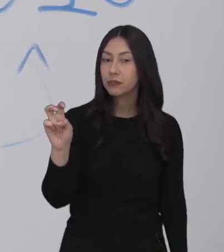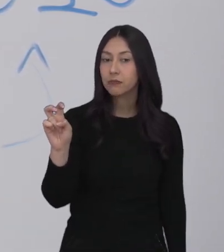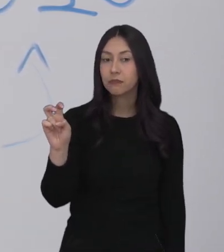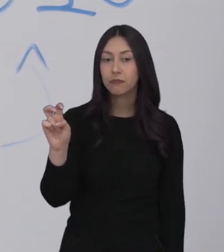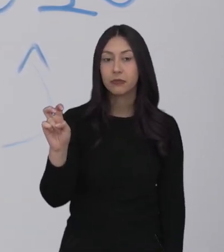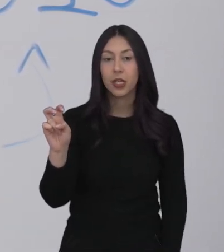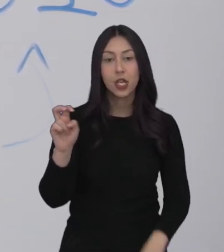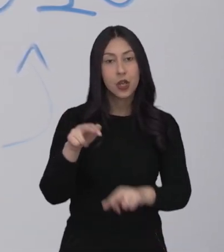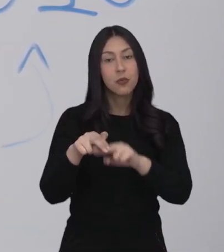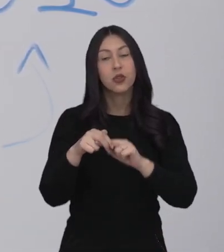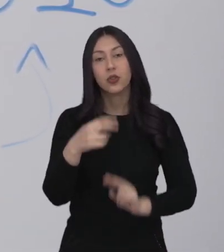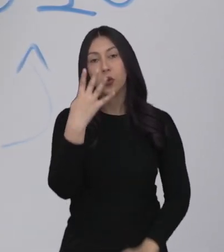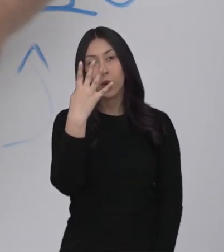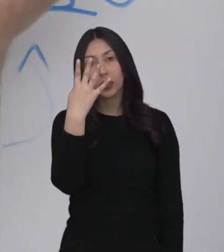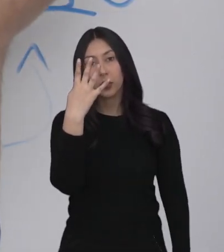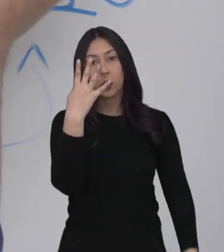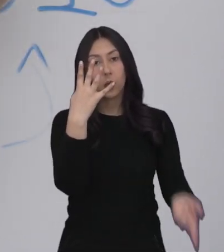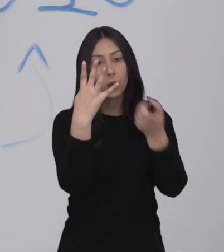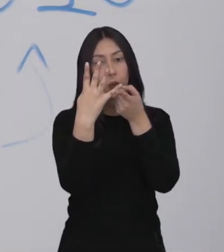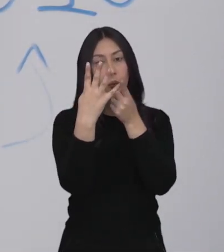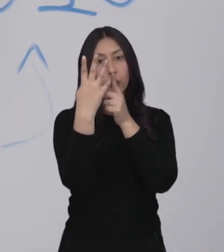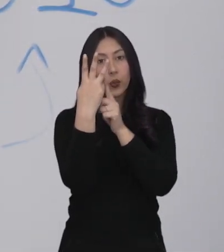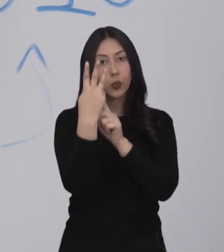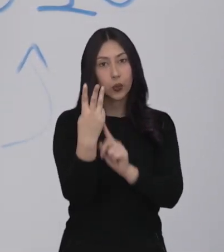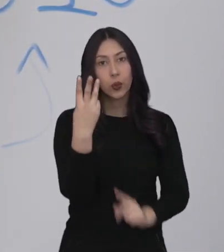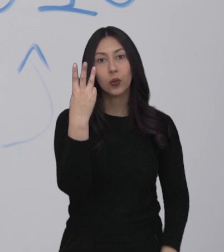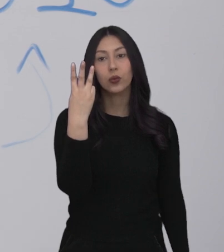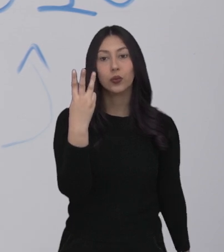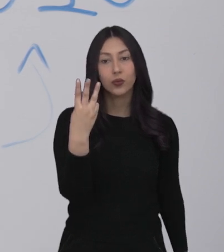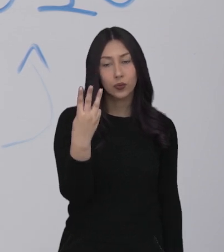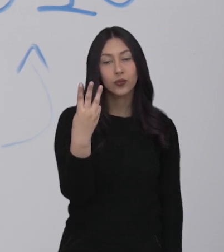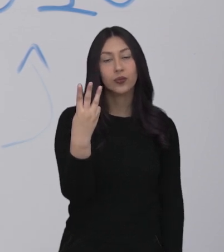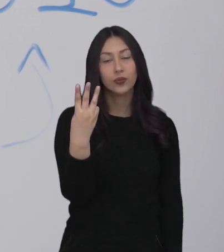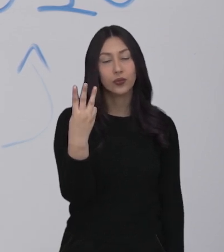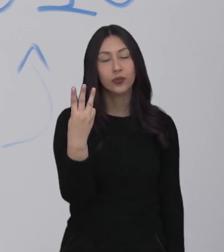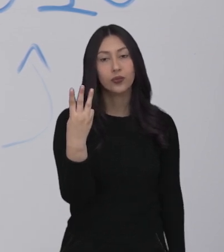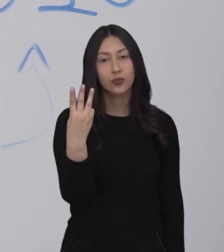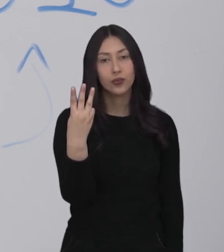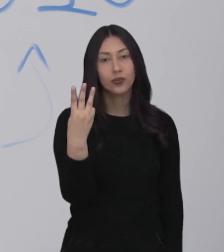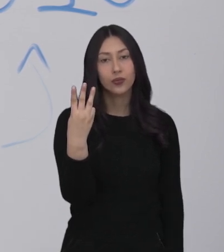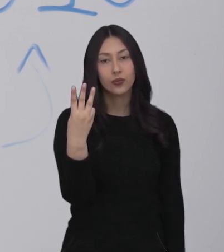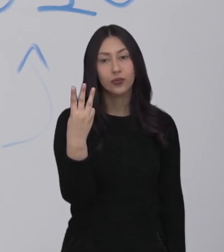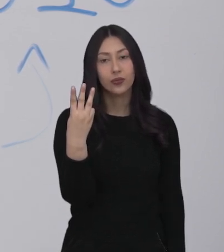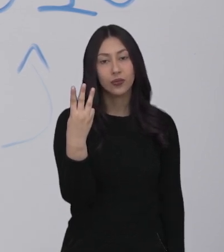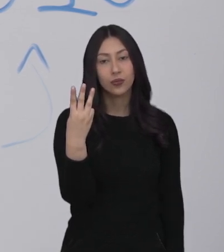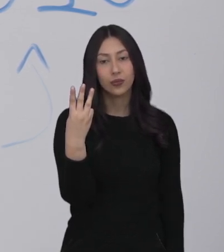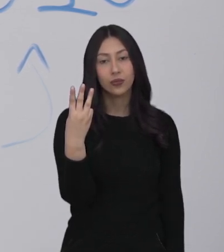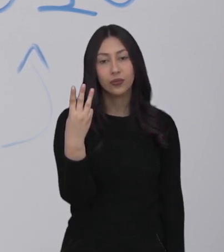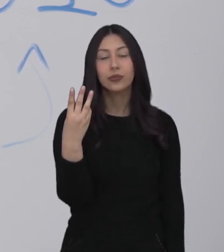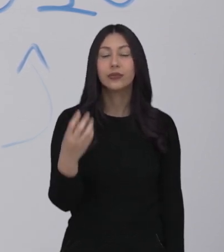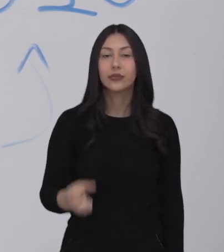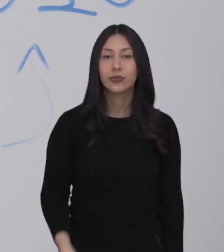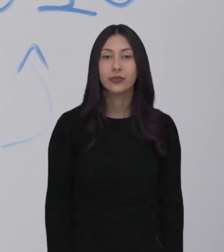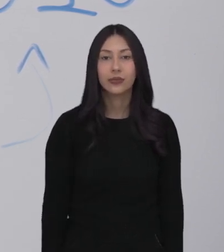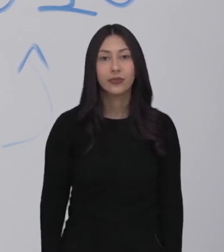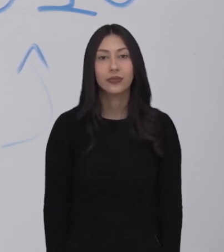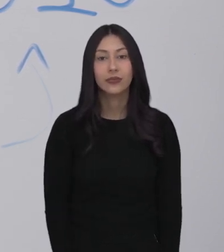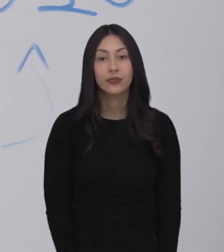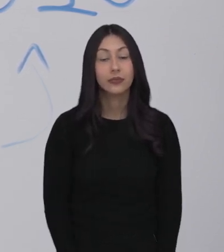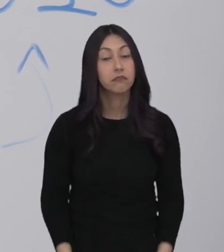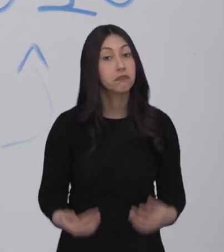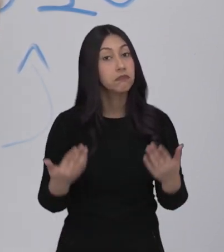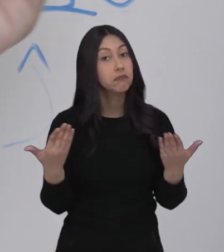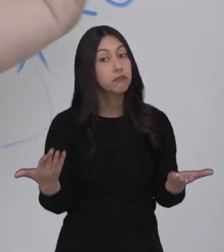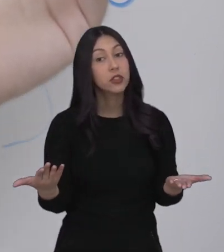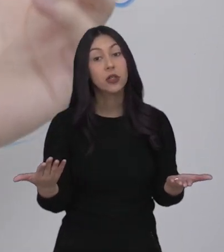e a gente diminuiu esse expoente em uma unidade. A gente andou com a vírgula e desceu uma casinha, e desceu um expoente.